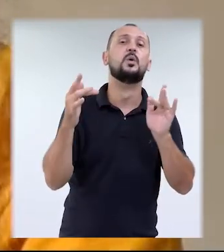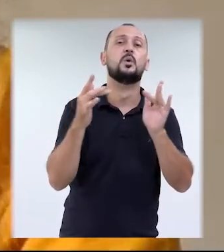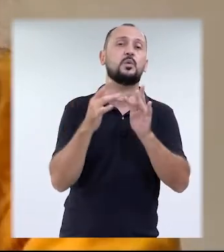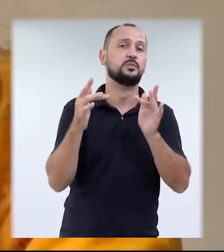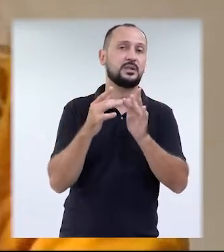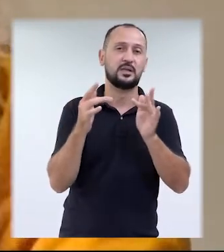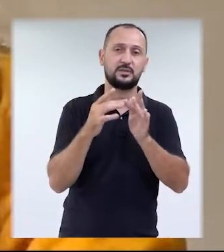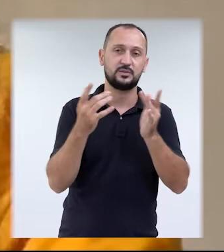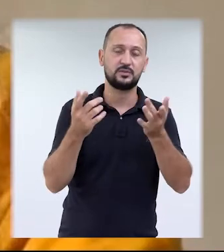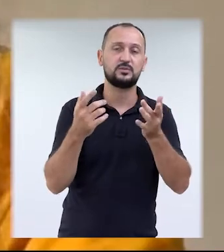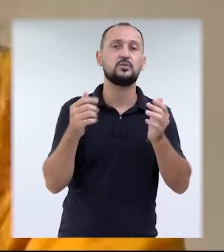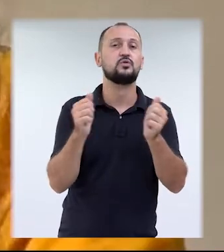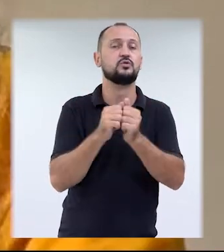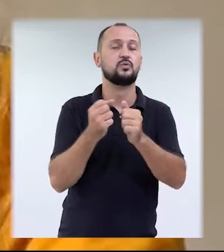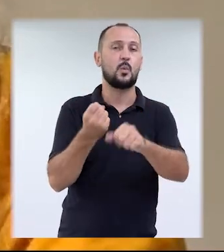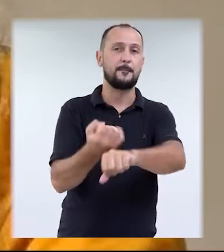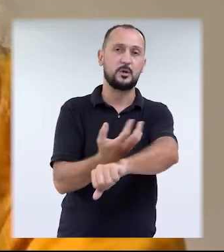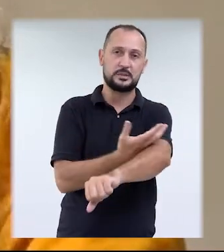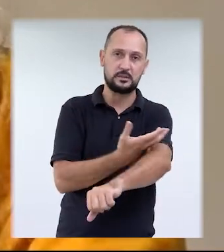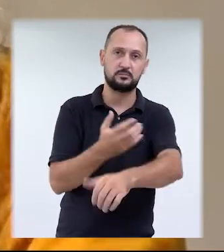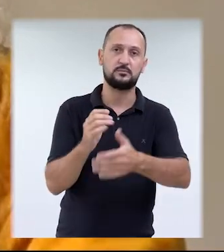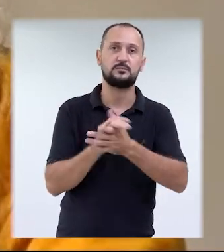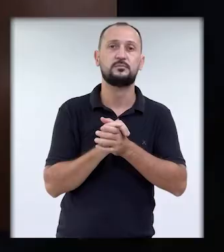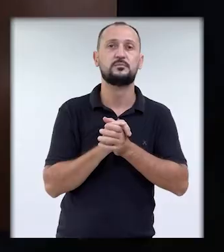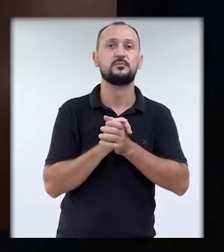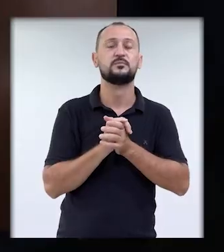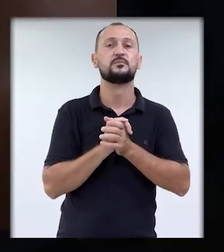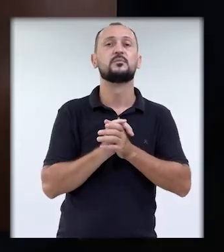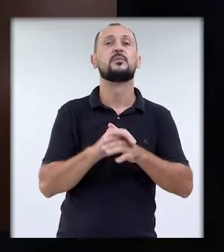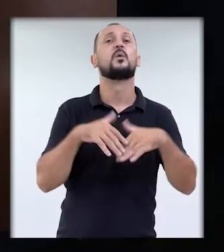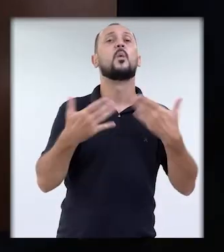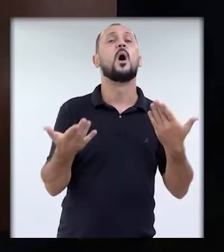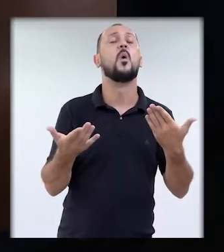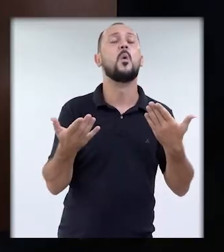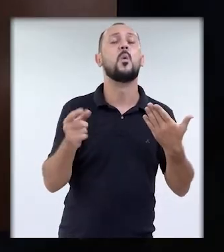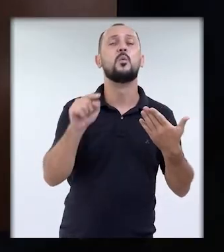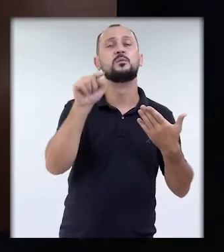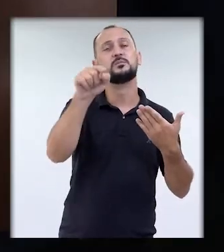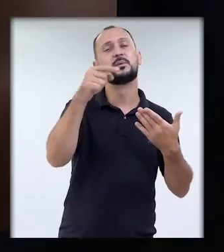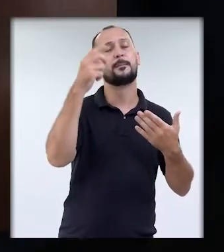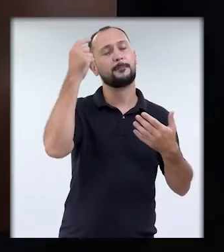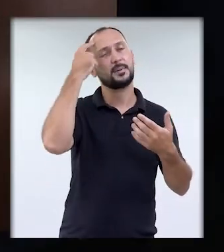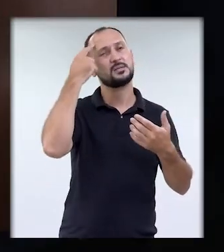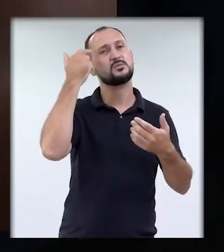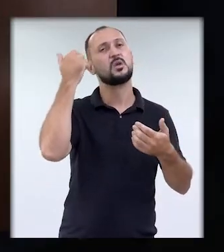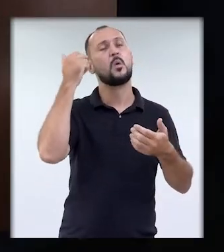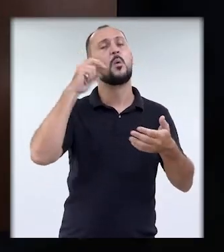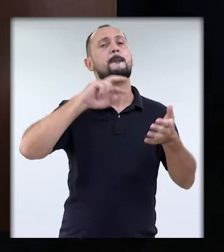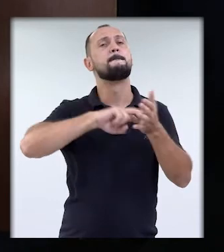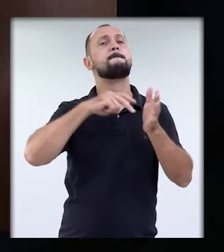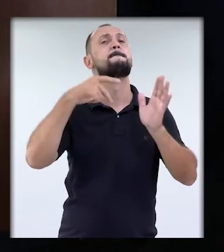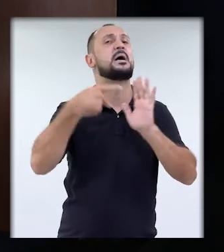se conecte com o emocional. E quais paradigmas, na sua opinião,